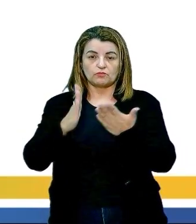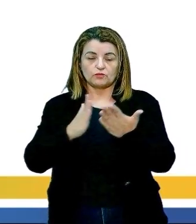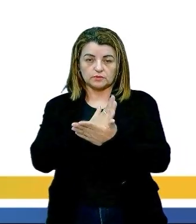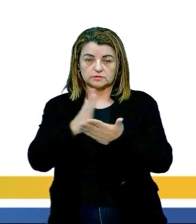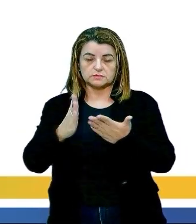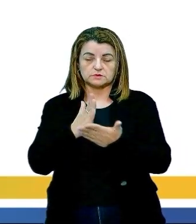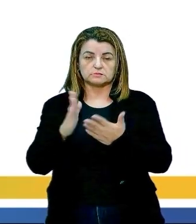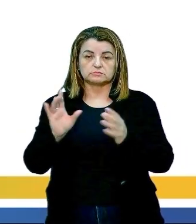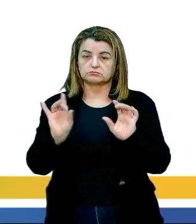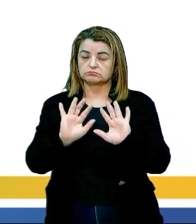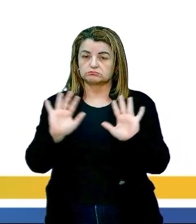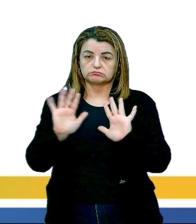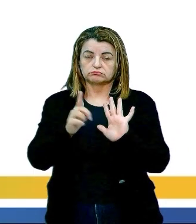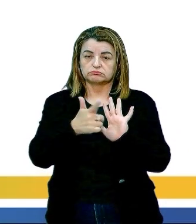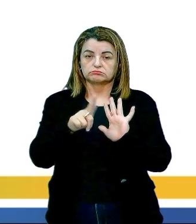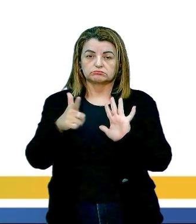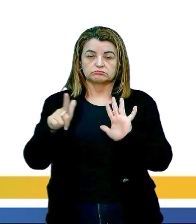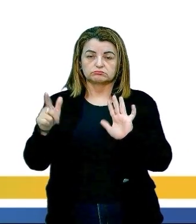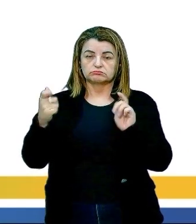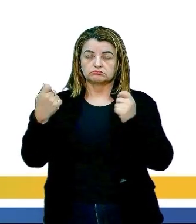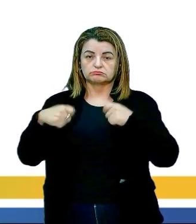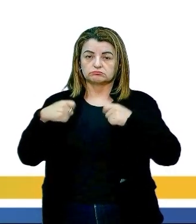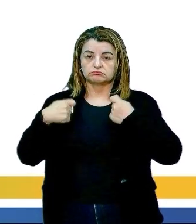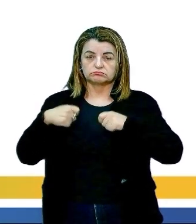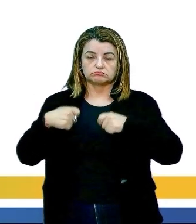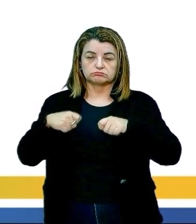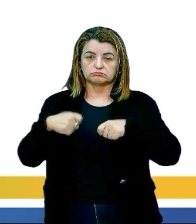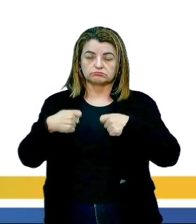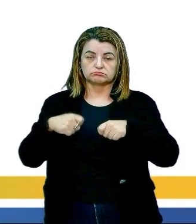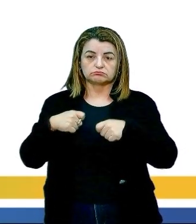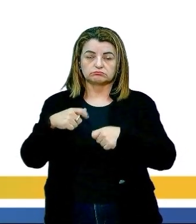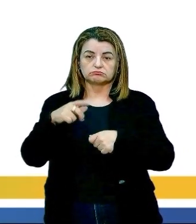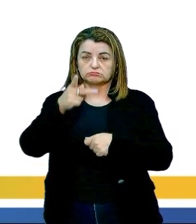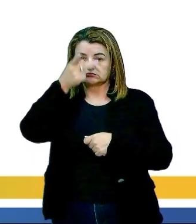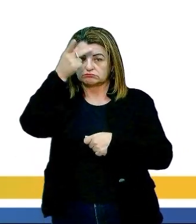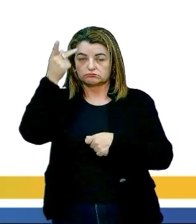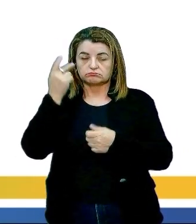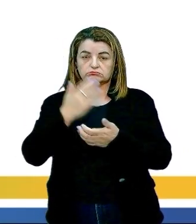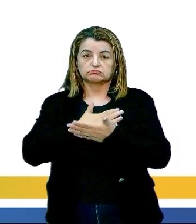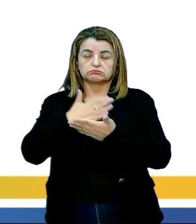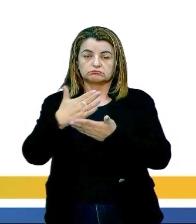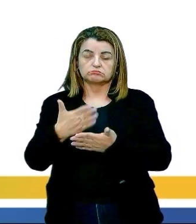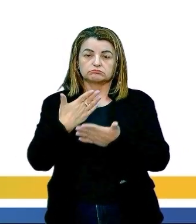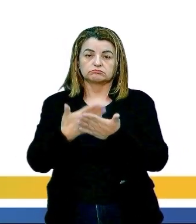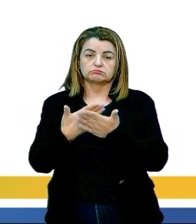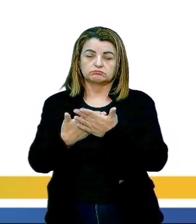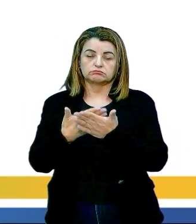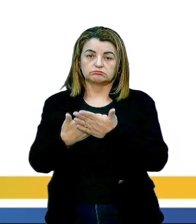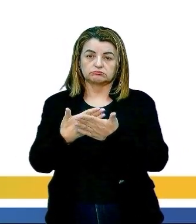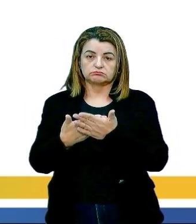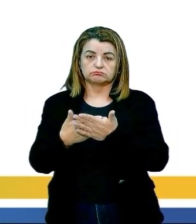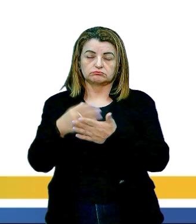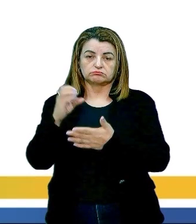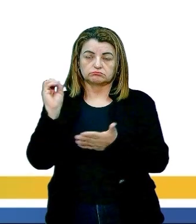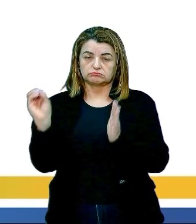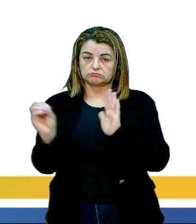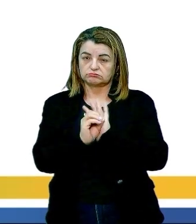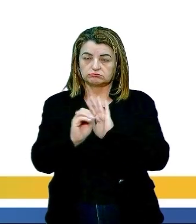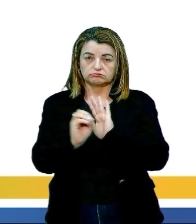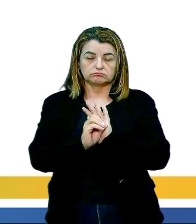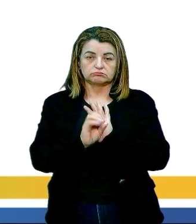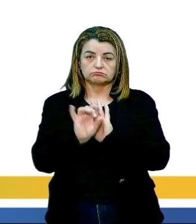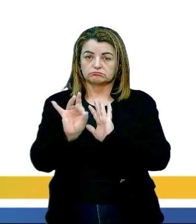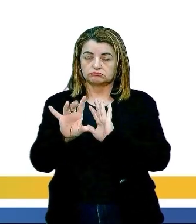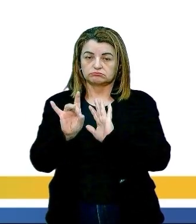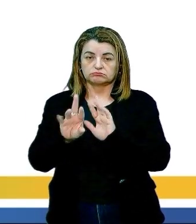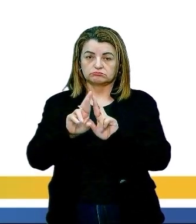variação, ok? Não existe aí a necessidade da pessoa começar a estudar inglês ali do zero, ok? É somente